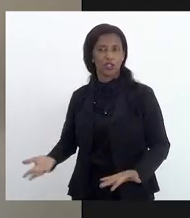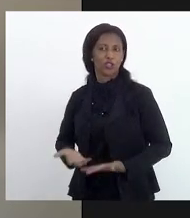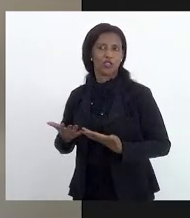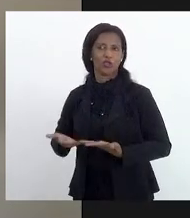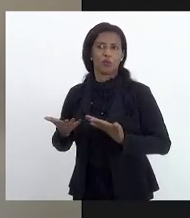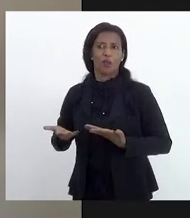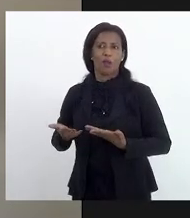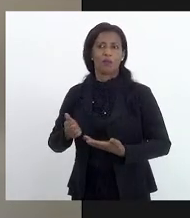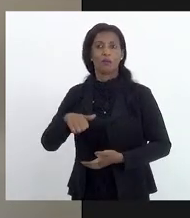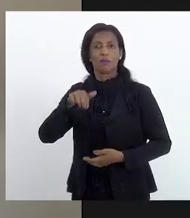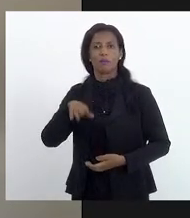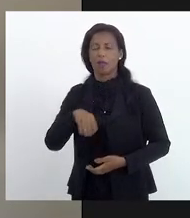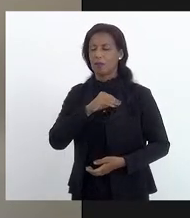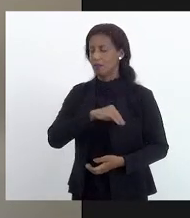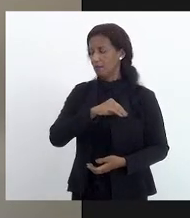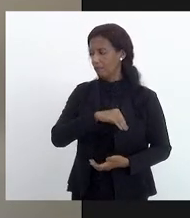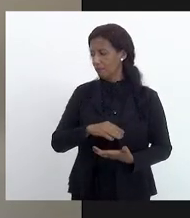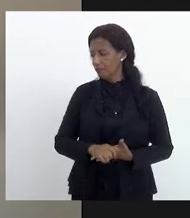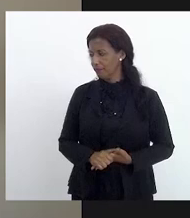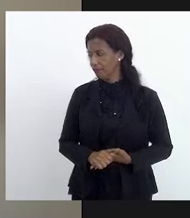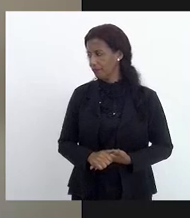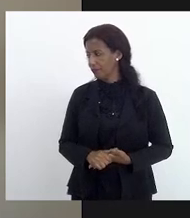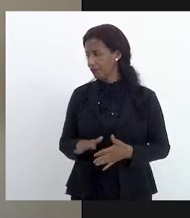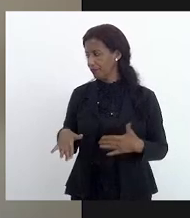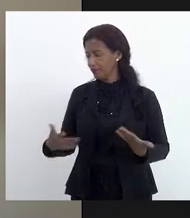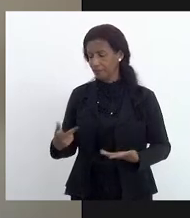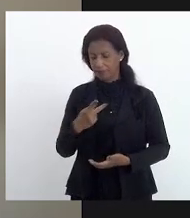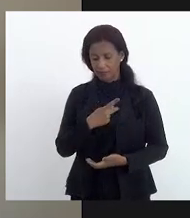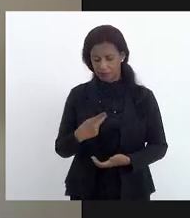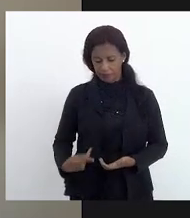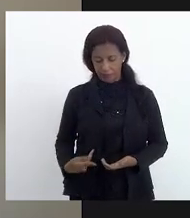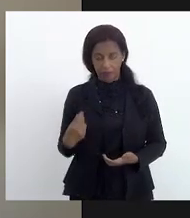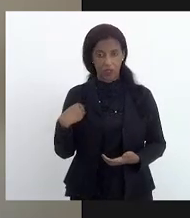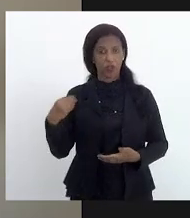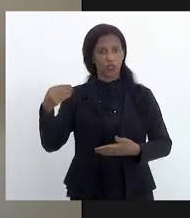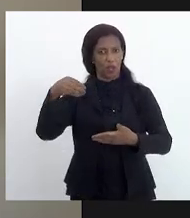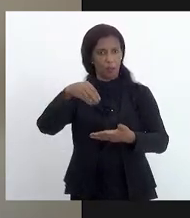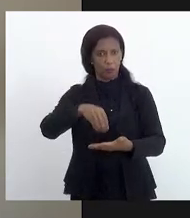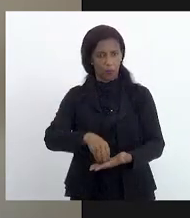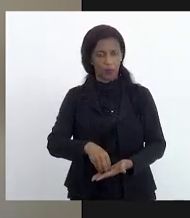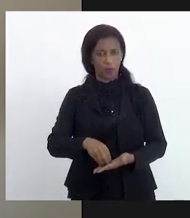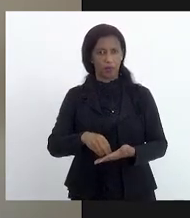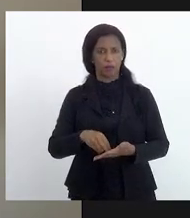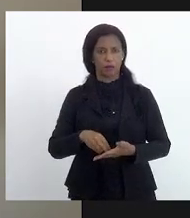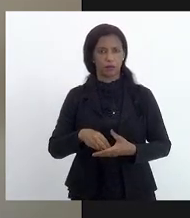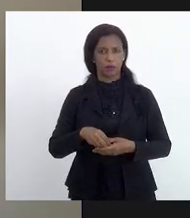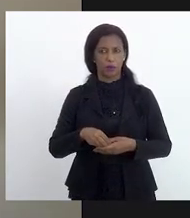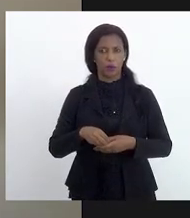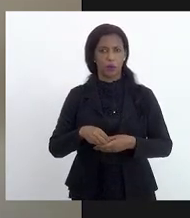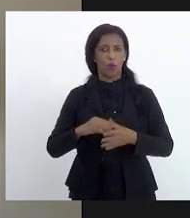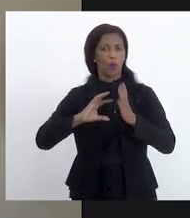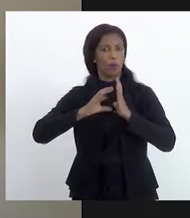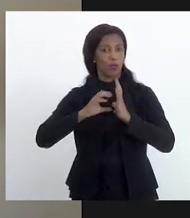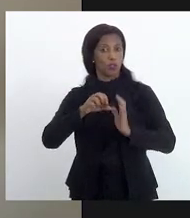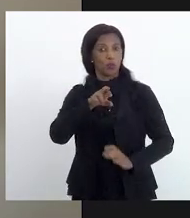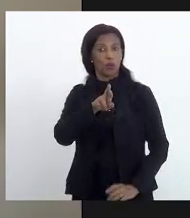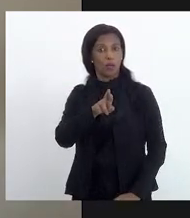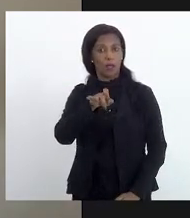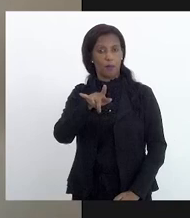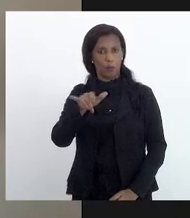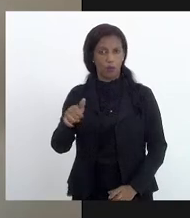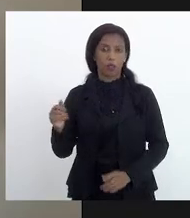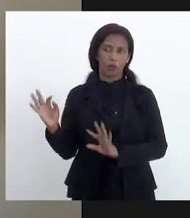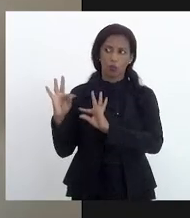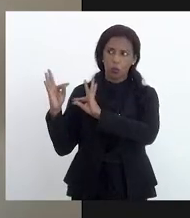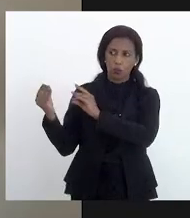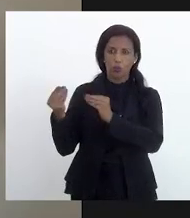estimulados e bem remunerados. E aí, senhor presidente, já colocando a posição do republicano, de acordo aí com o que